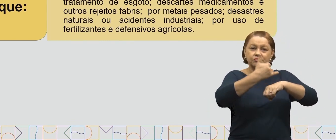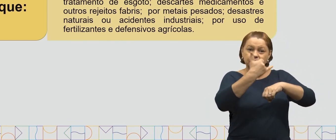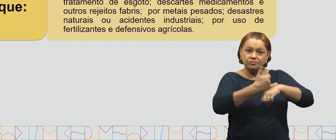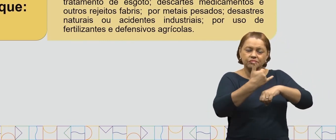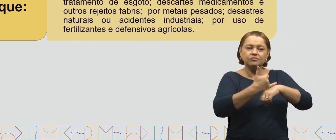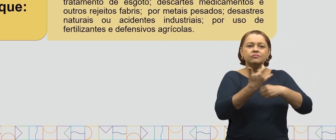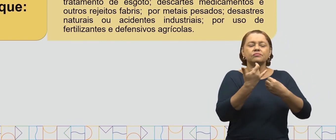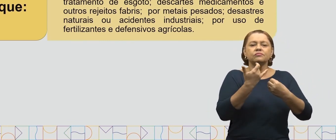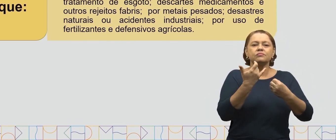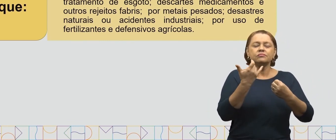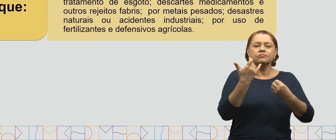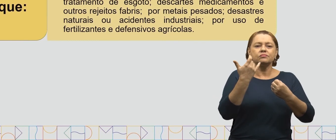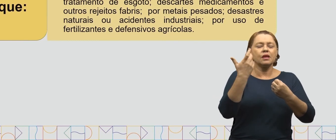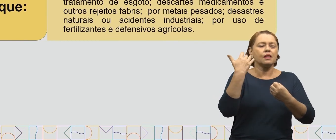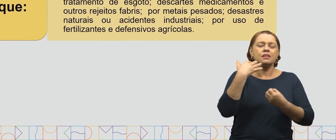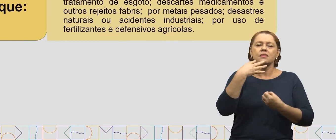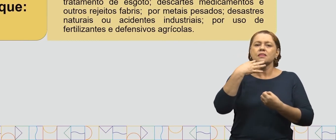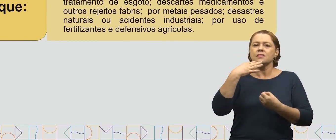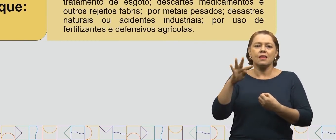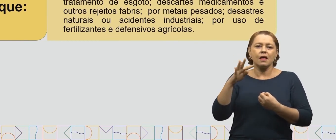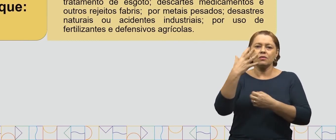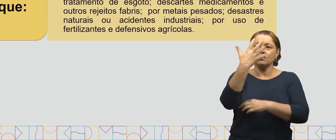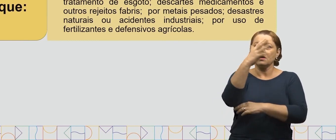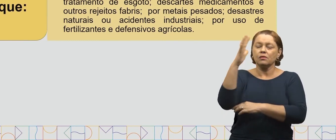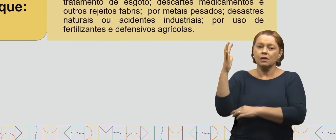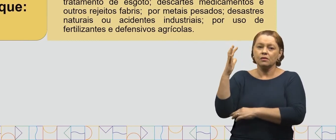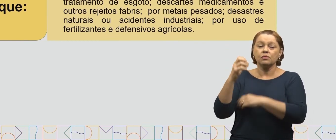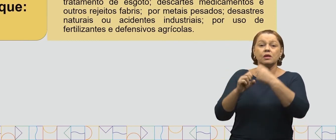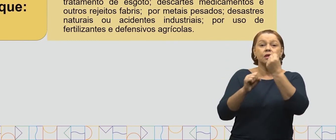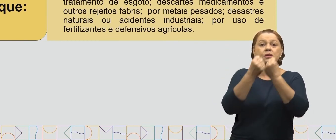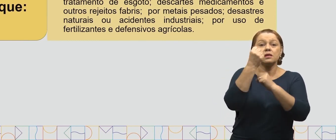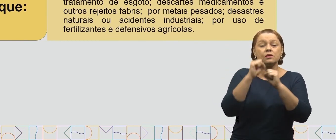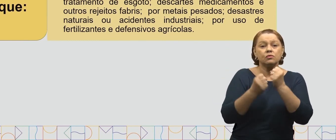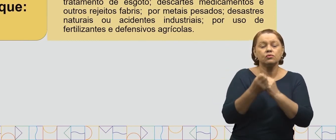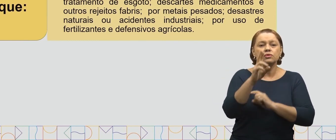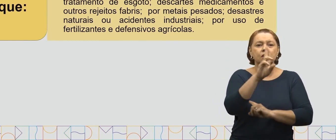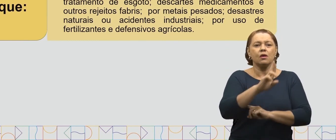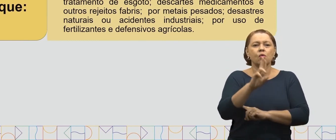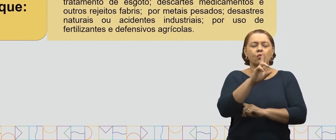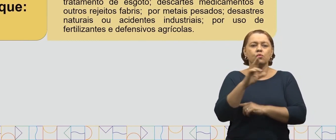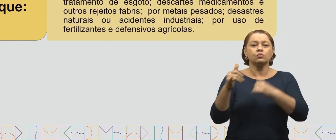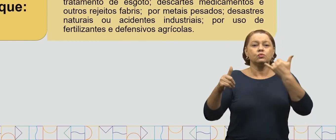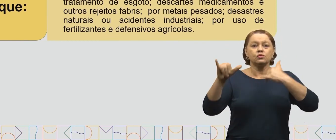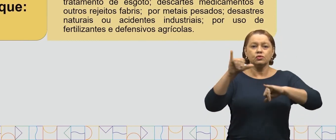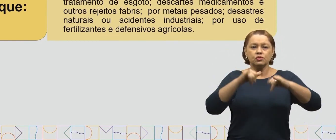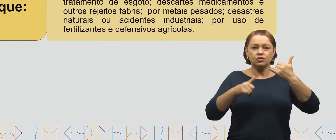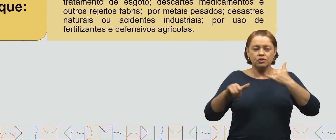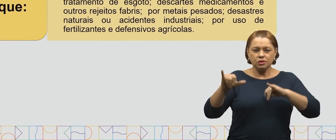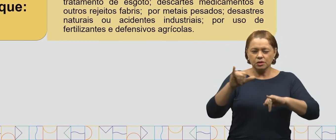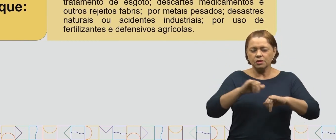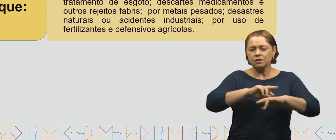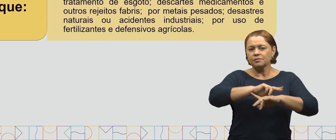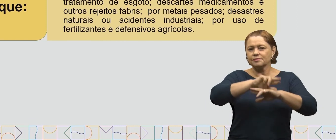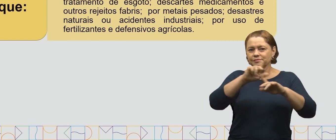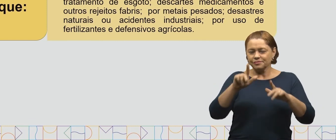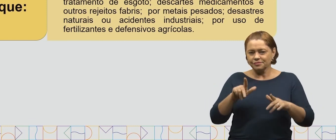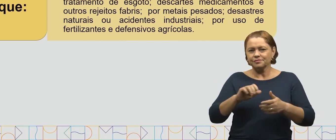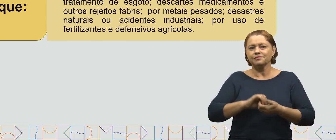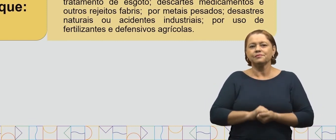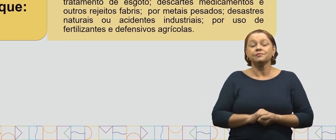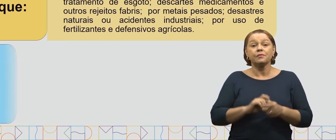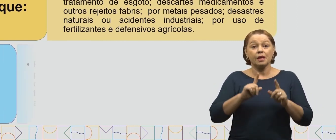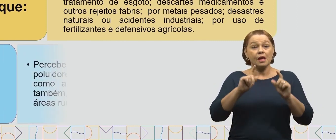pesados, por desastres naturais ou acidentes industriais, por uso de fertilizante e defensivos agrícolas.